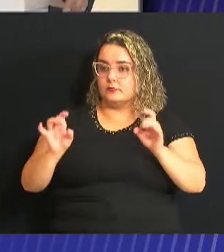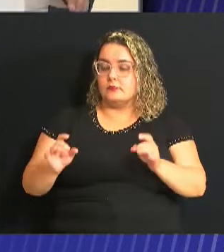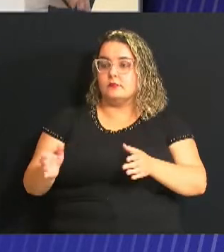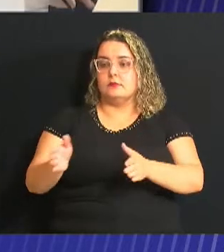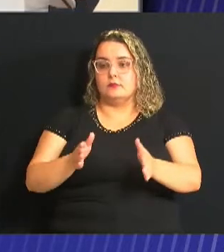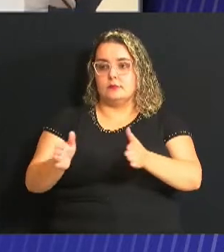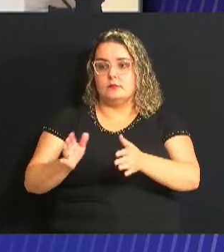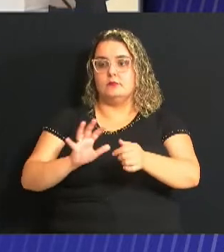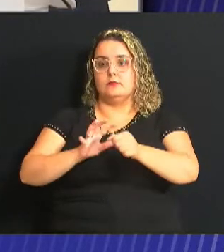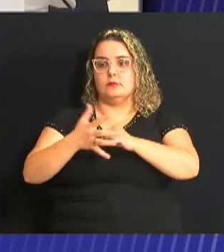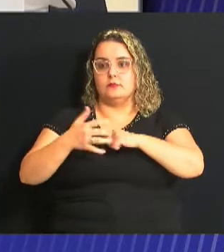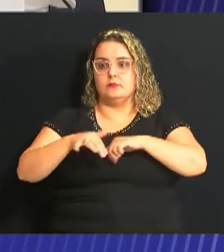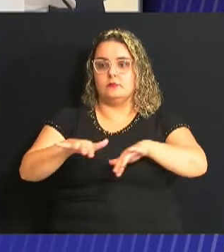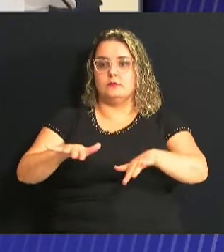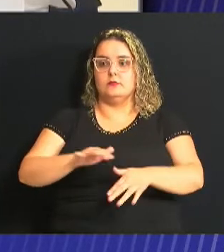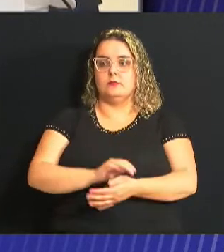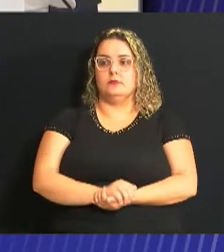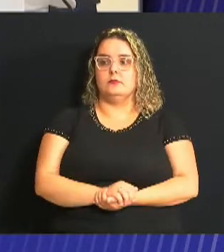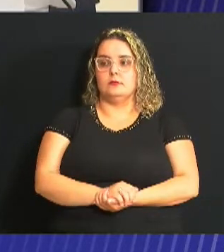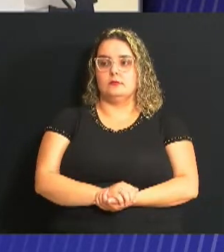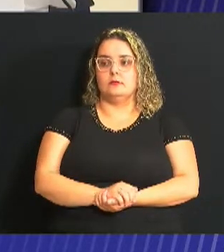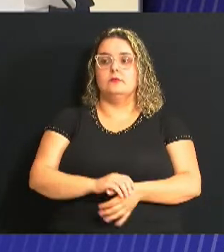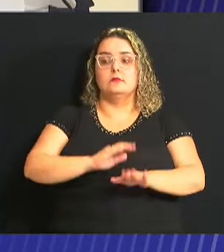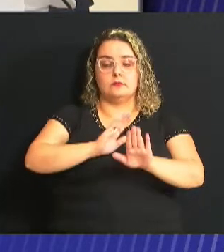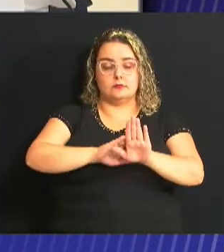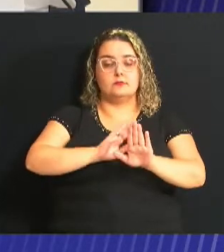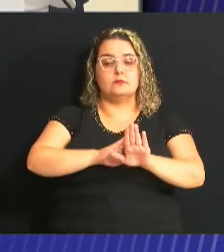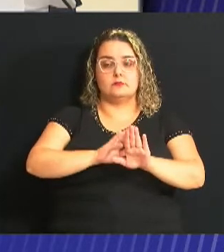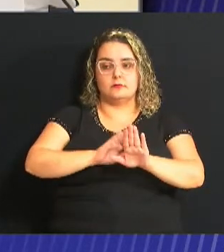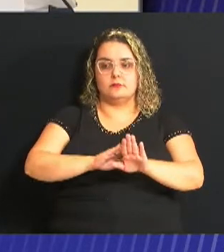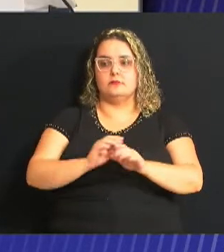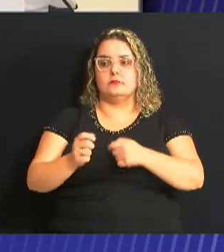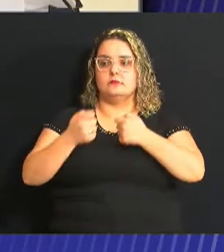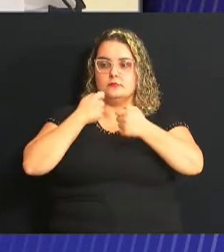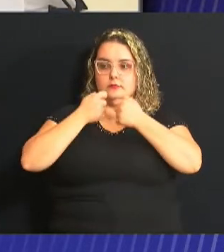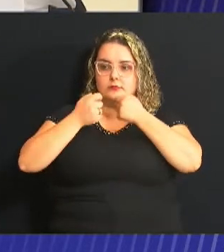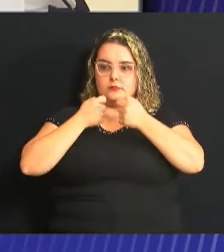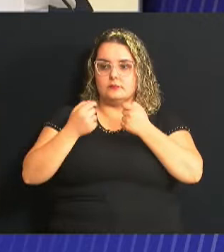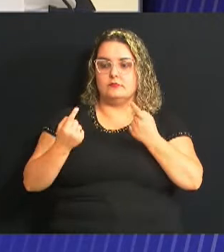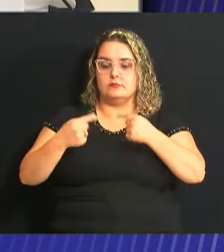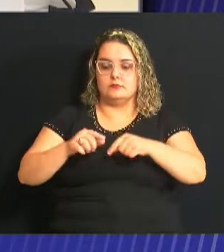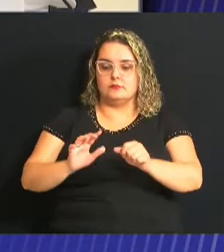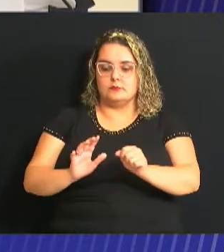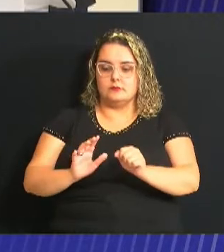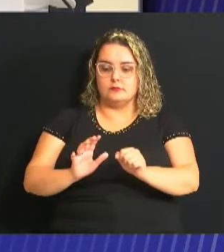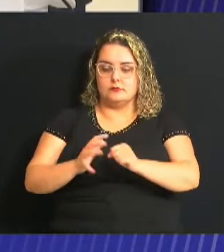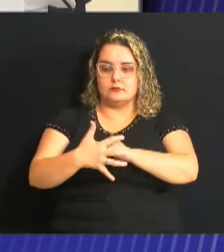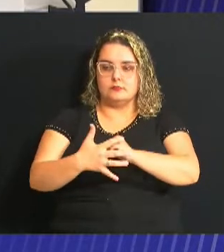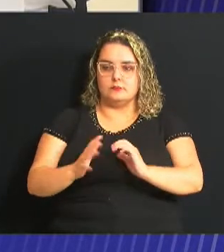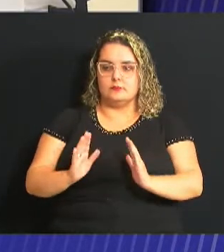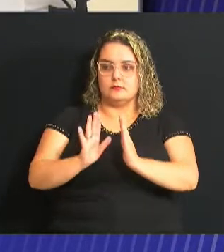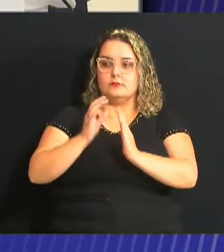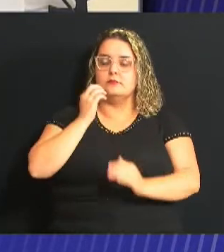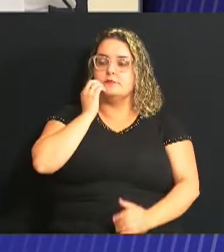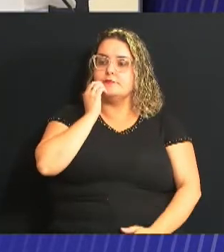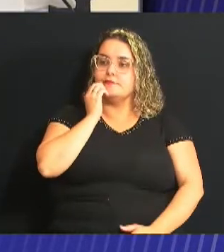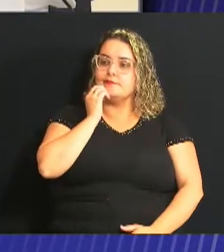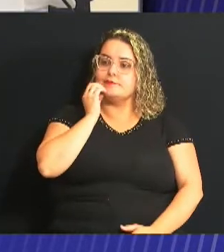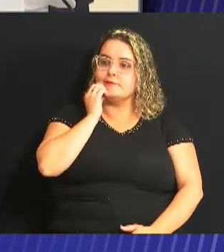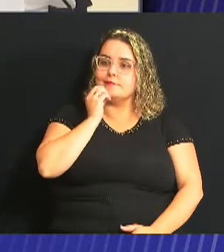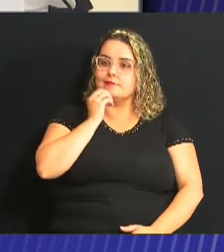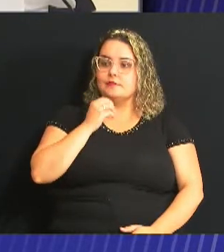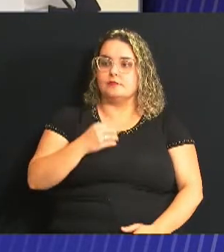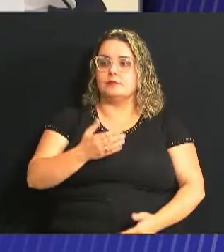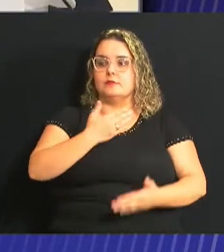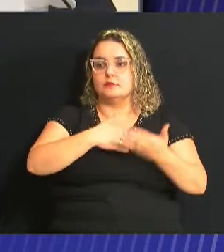momento pandêmico, ele esteve atuando muito, né, no combate aí durante a pandemia. Na última década,